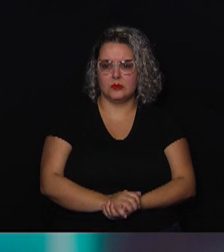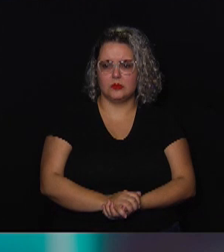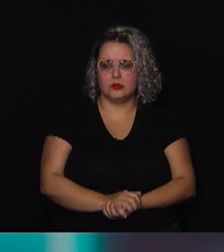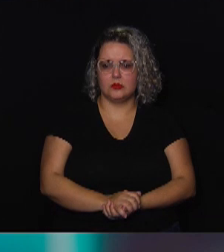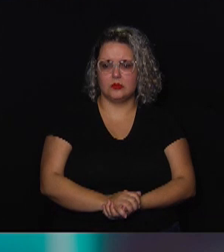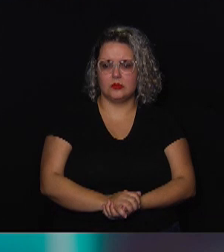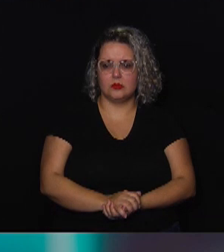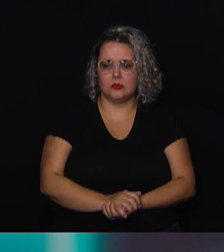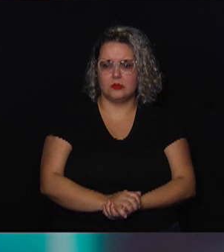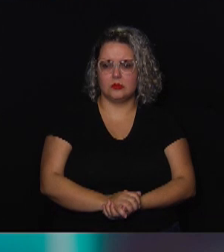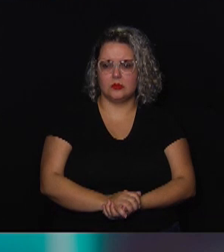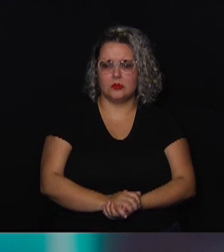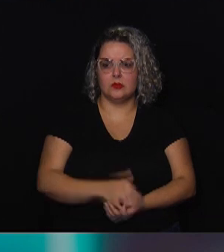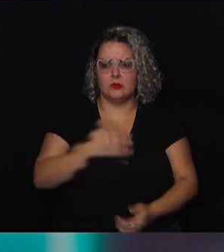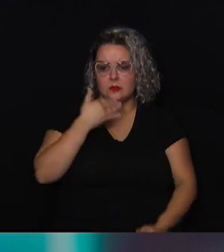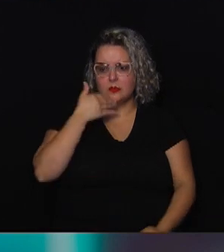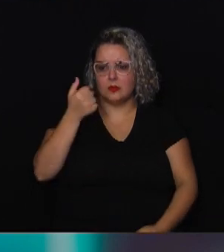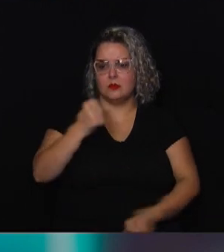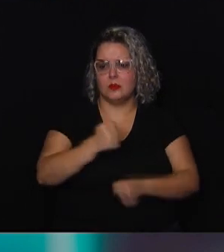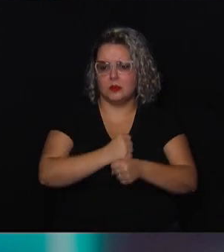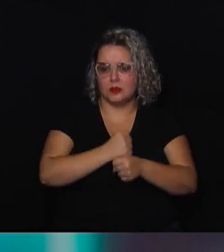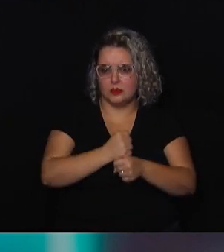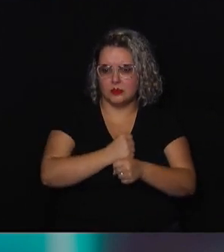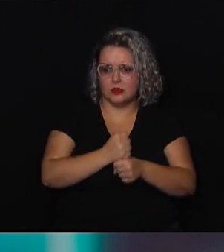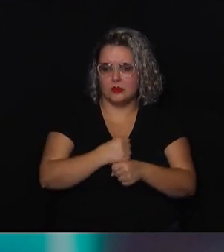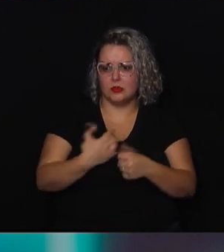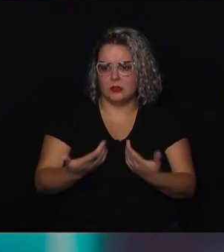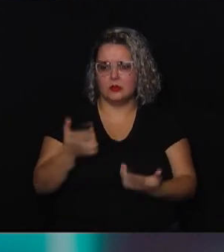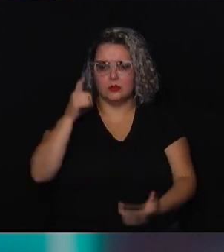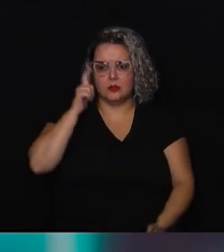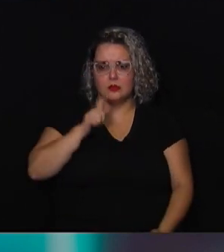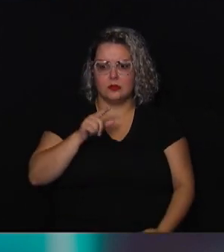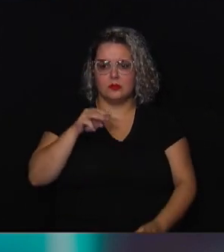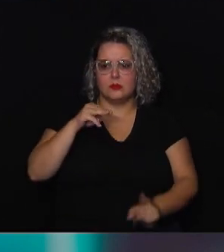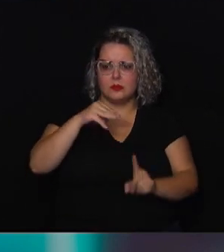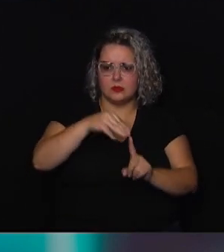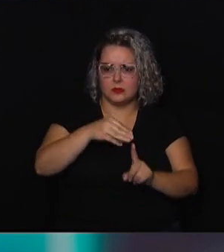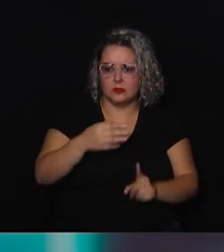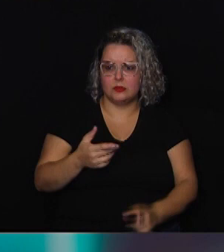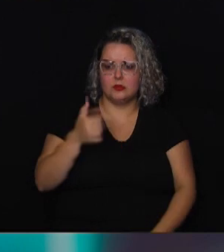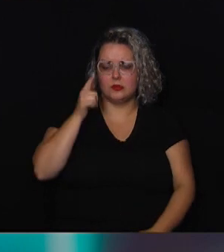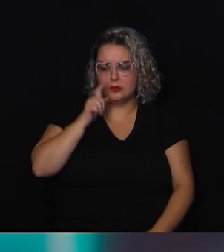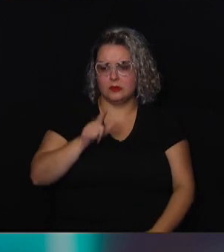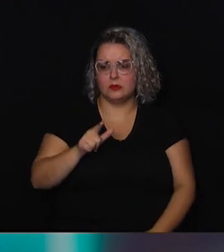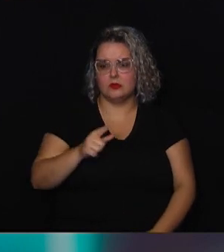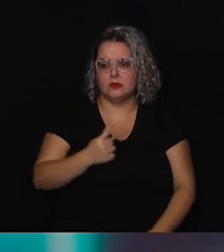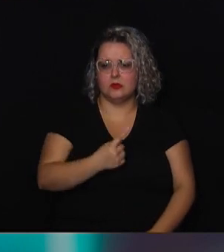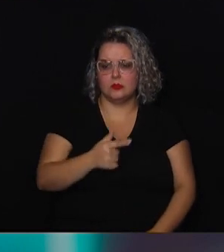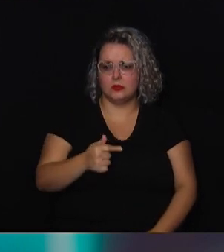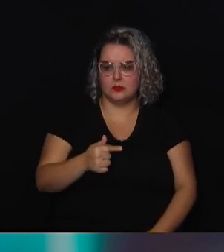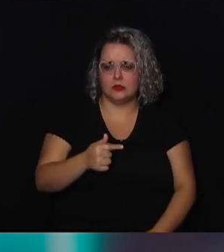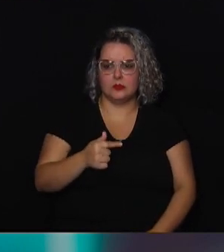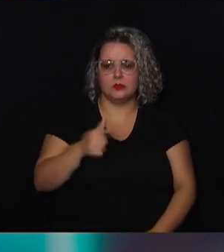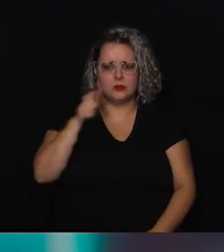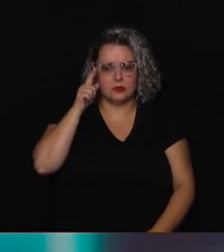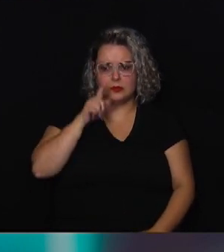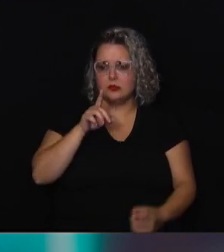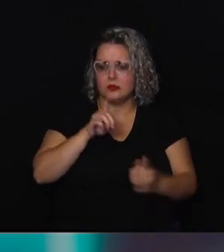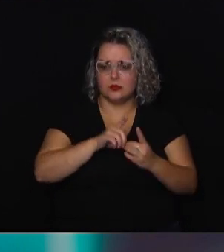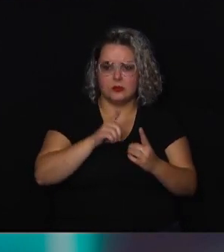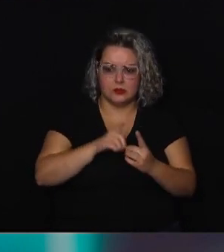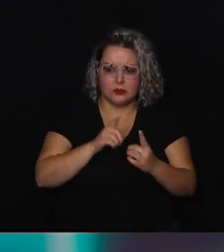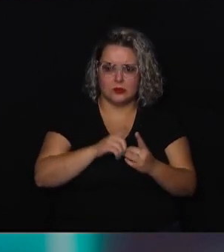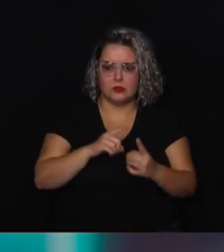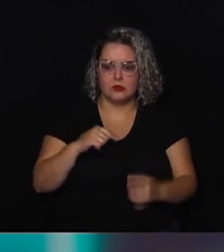de expressiva melhora no ano, né, apesar da gente não ter alcançado a meta, e 17 que, de fato, não foram alcançados e que são os